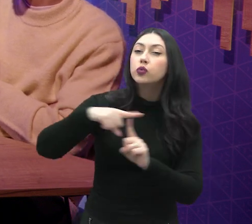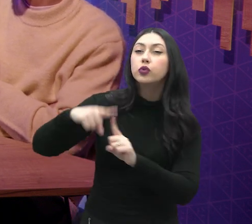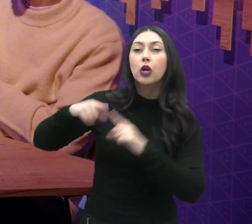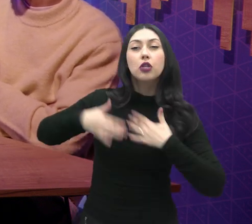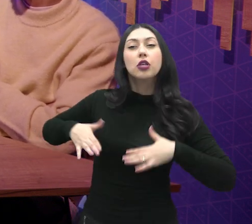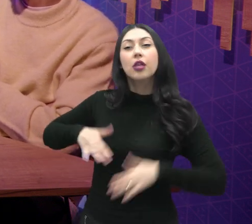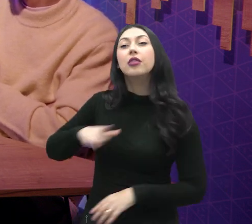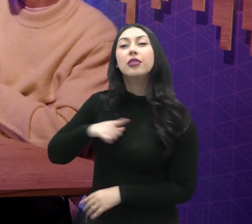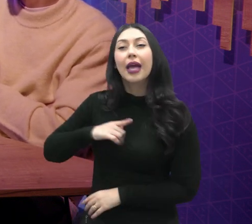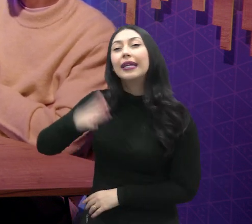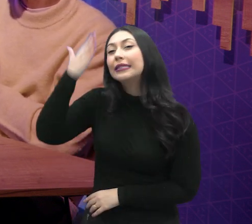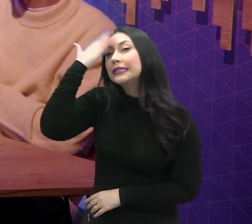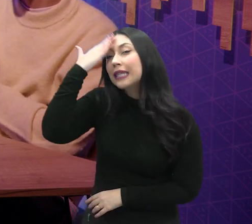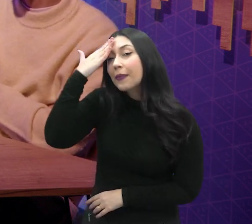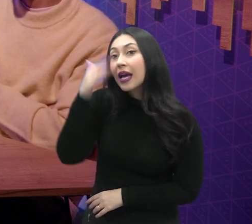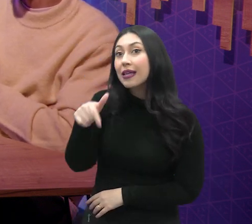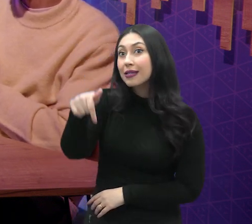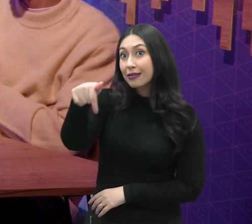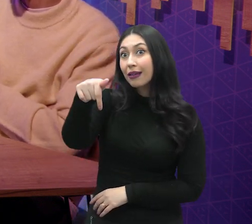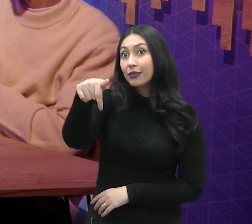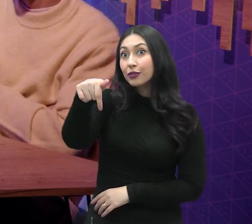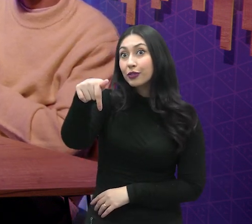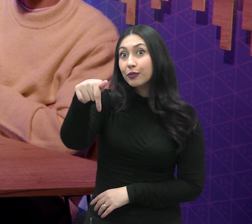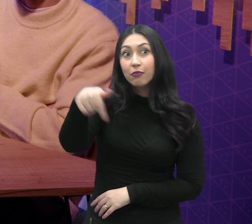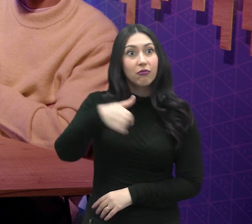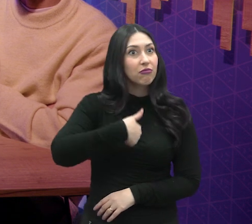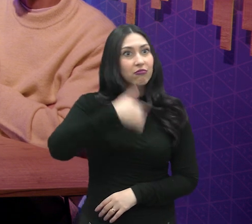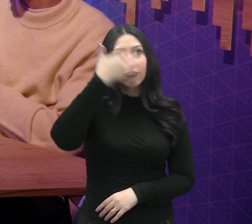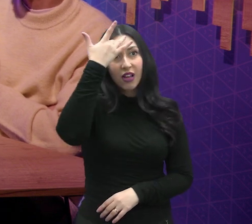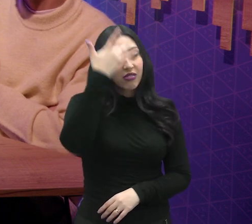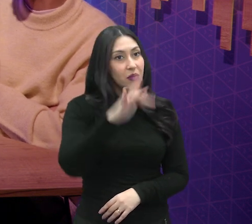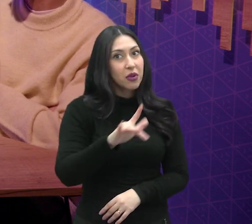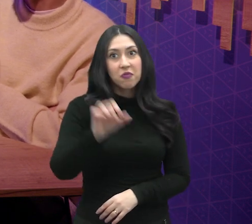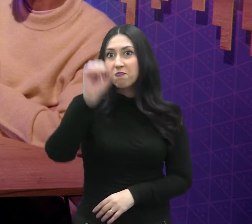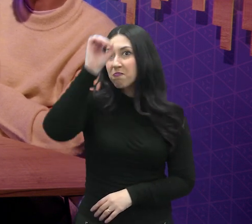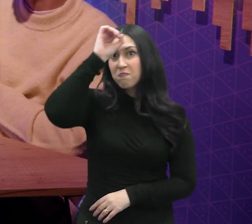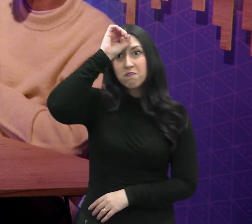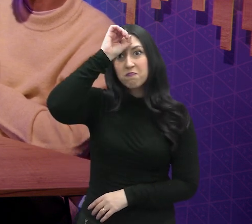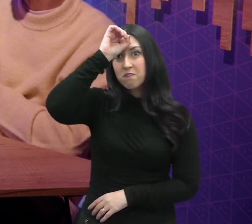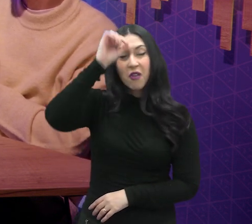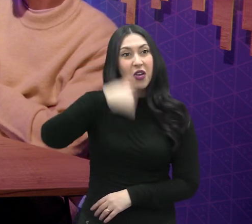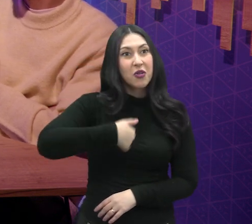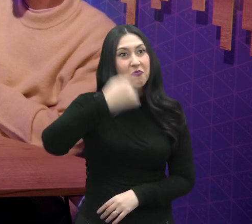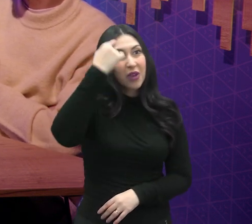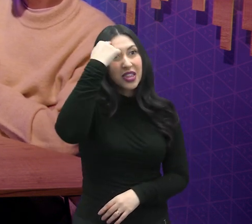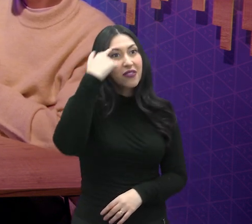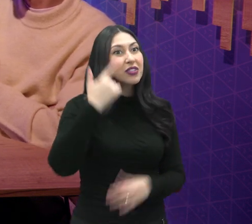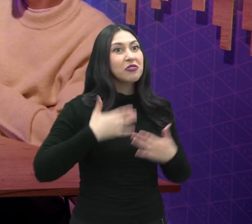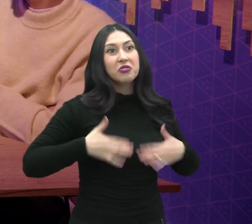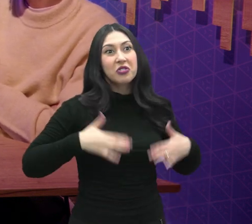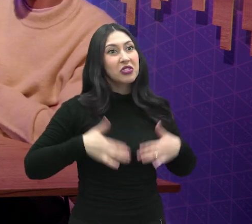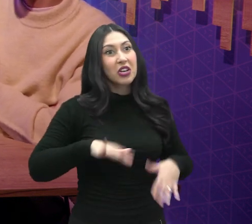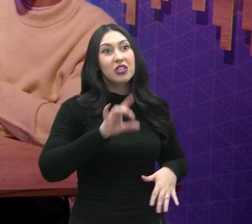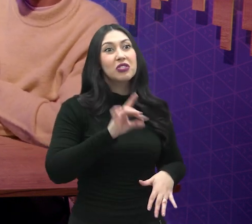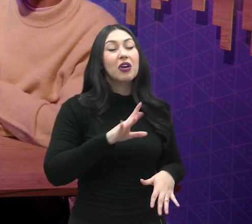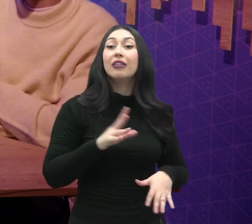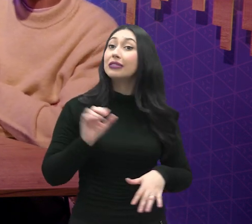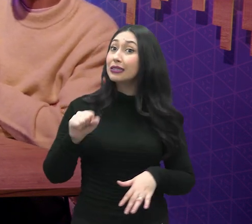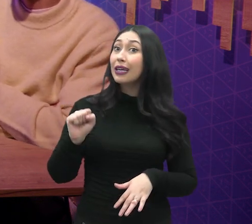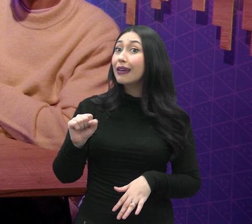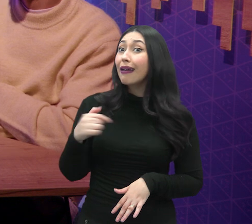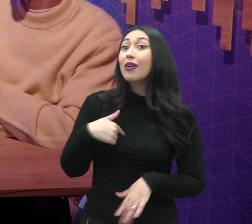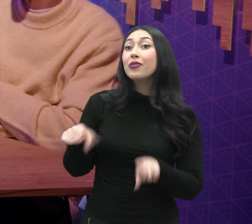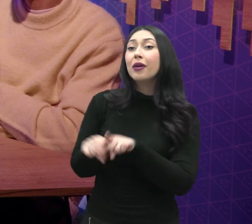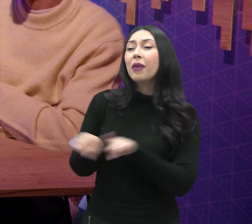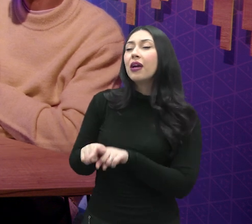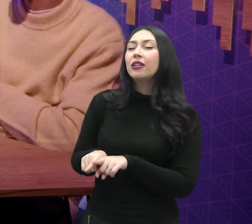de descanso existe, Tânia? Quantos? São 7. E eu já não sabiam fazia disso? ideia. Eu também não pra fazia. Pra mim, descanso era uma coisa única. Eu também achava que era deitar